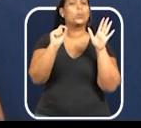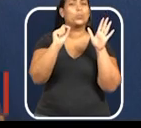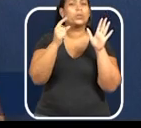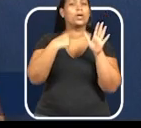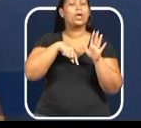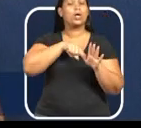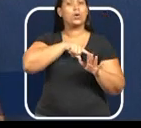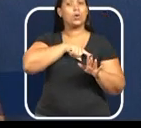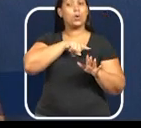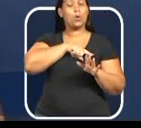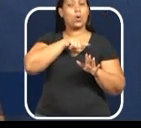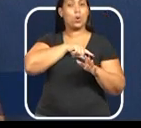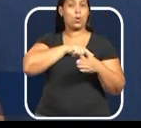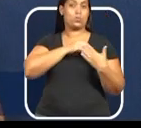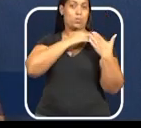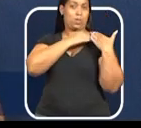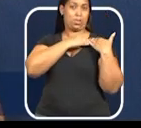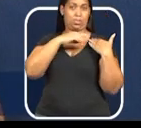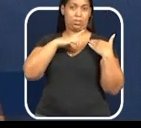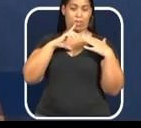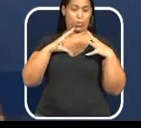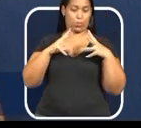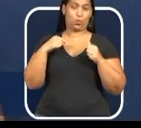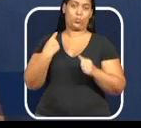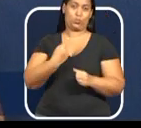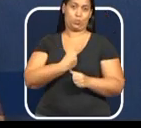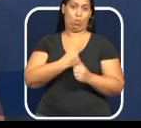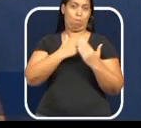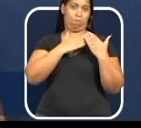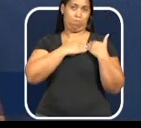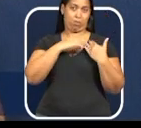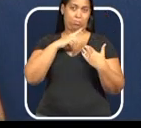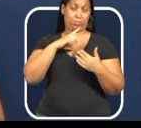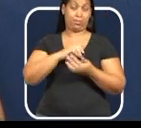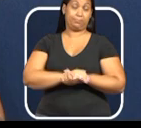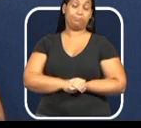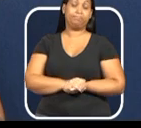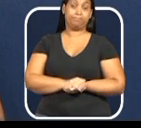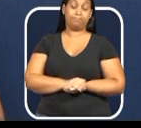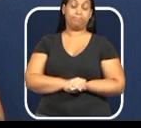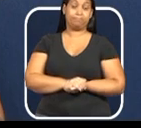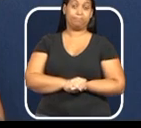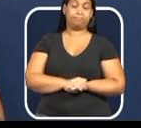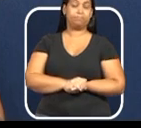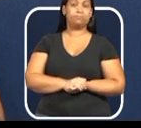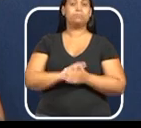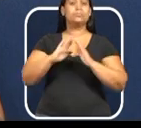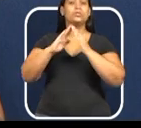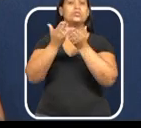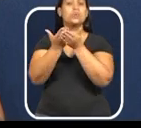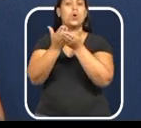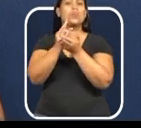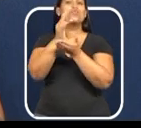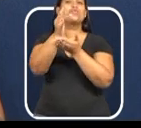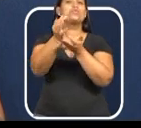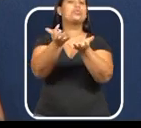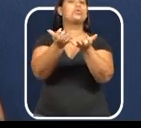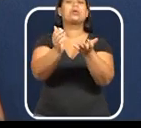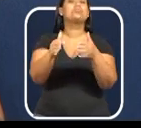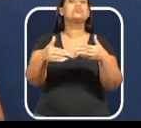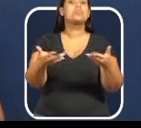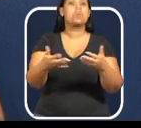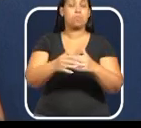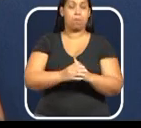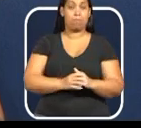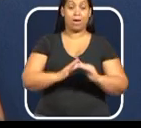se corresponsabilizar, todos nós, né? Que escola queremos? Queremos